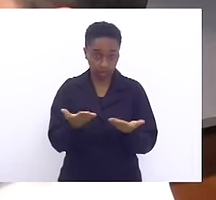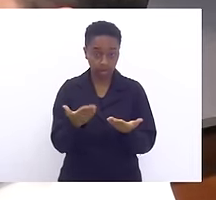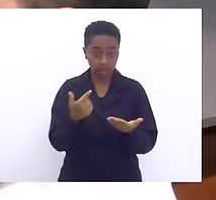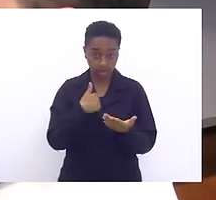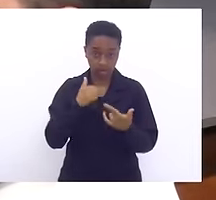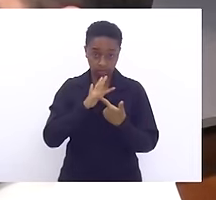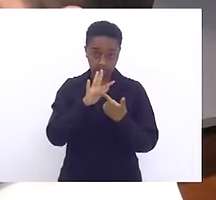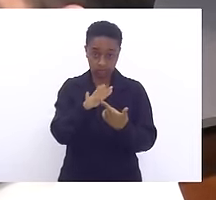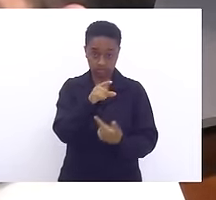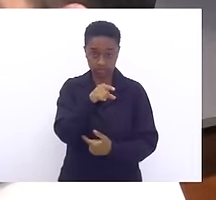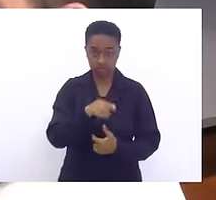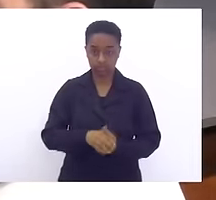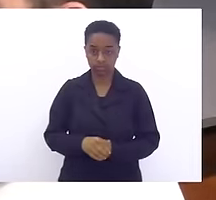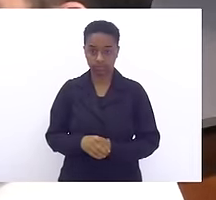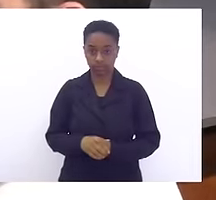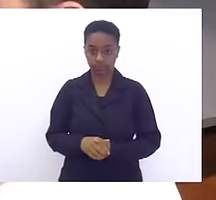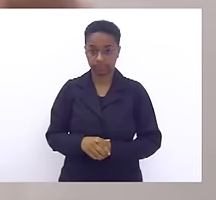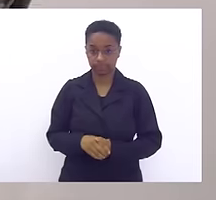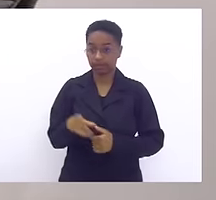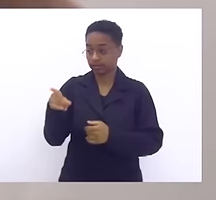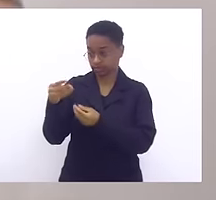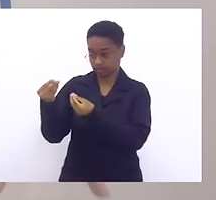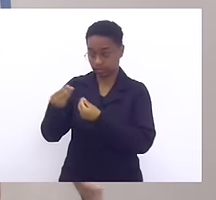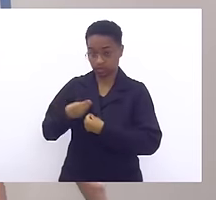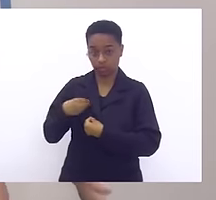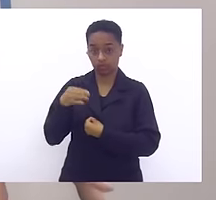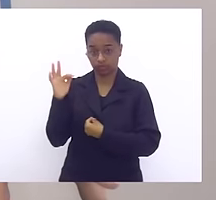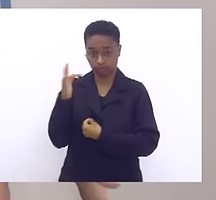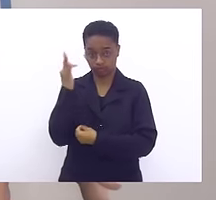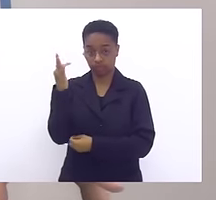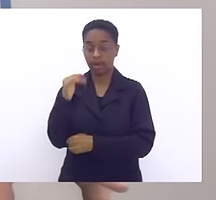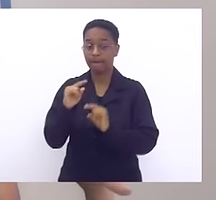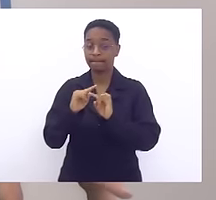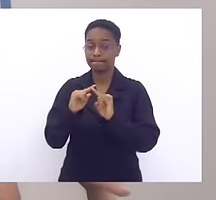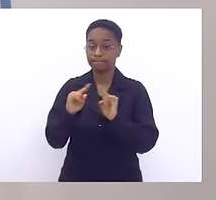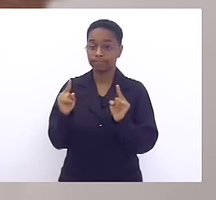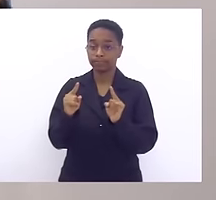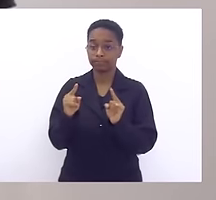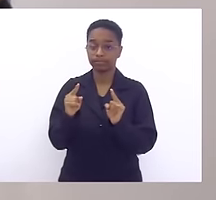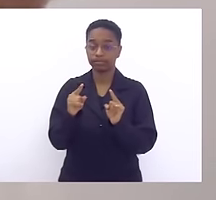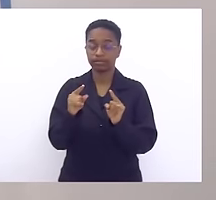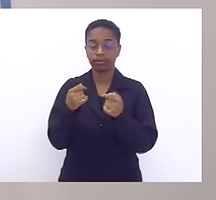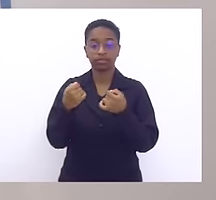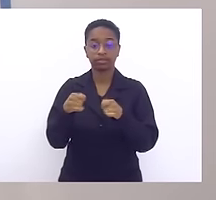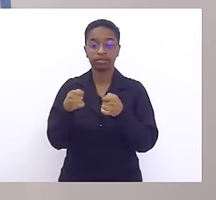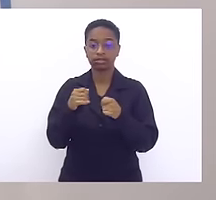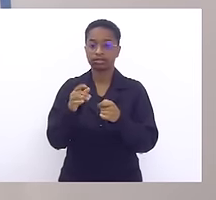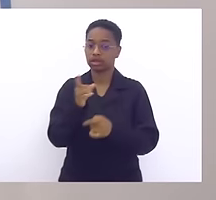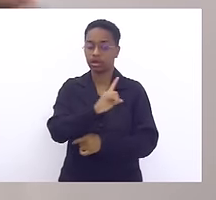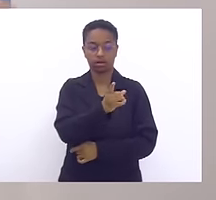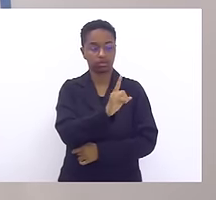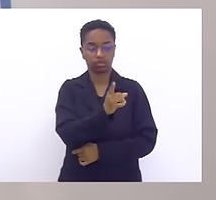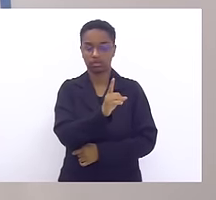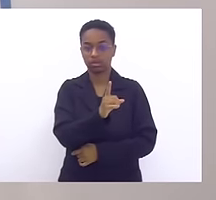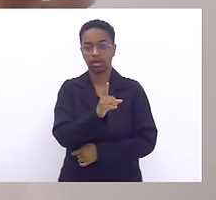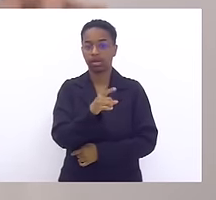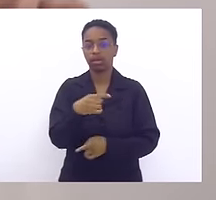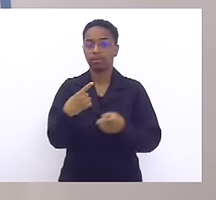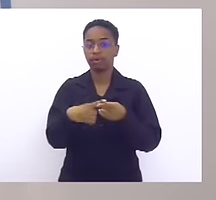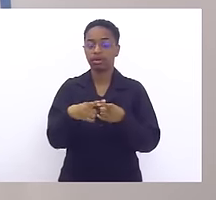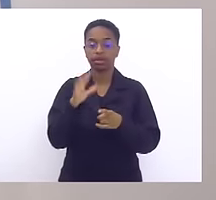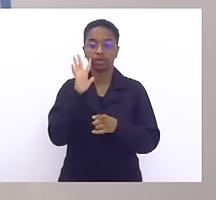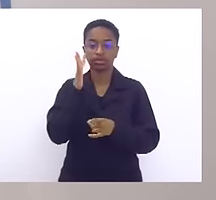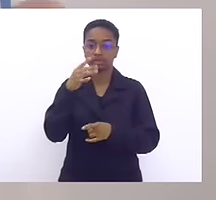estou lhe dando ciência formal o senhor tá me dando ciências determinado para abrir uma determinado as diligências